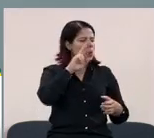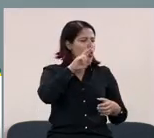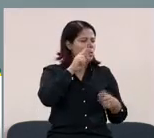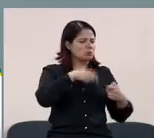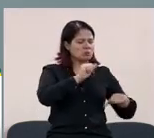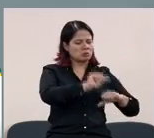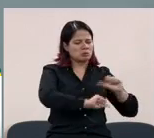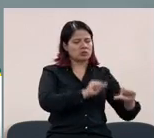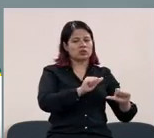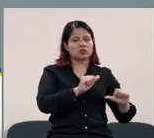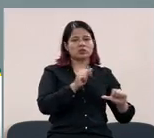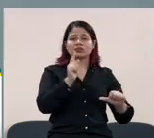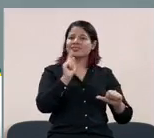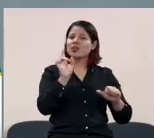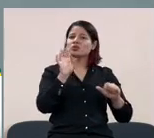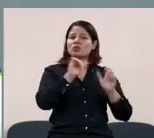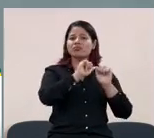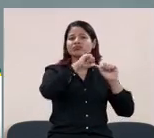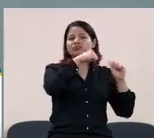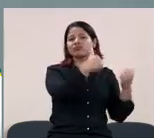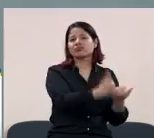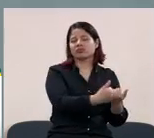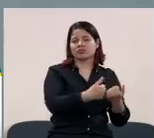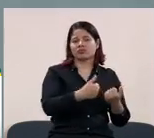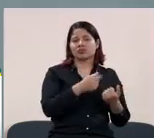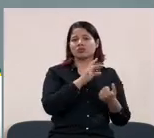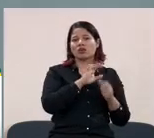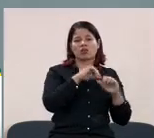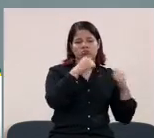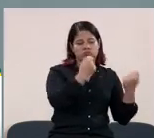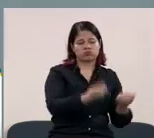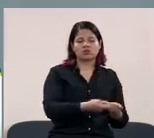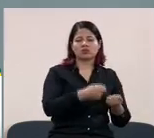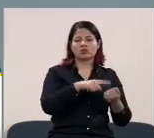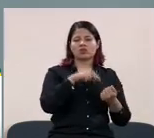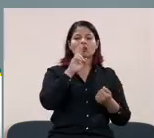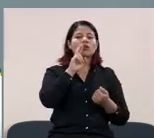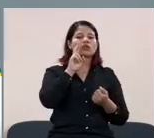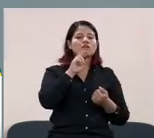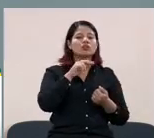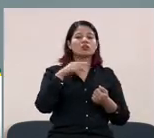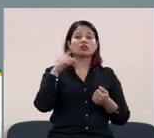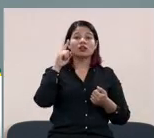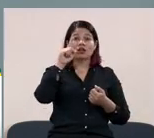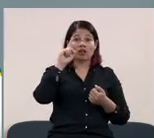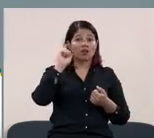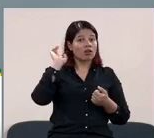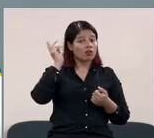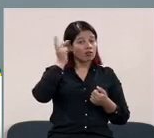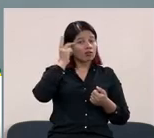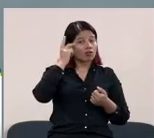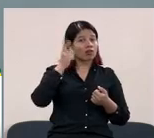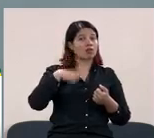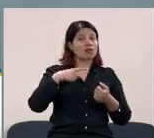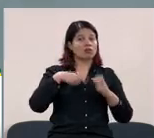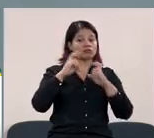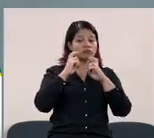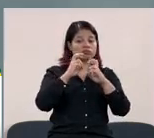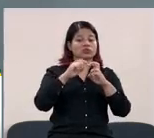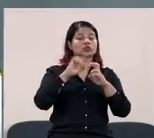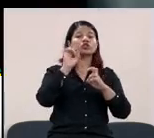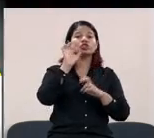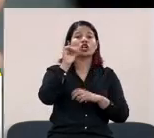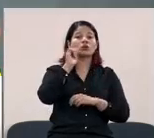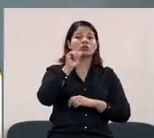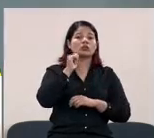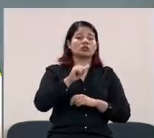da cabeceira, ou troca a cabeceira. Só para vocês terem uma ideia, em São Paulo já tem linha de ônibus, já tem vagão exclusivo para a mulher. Por